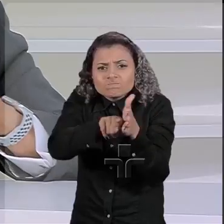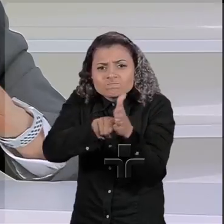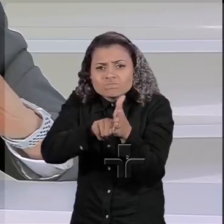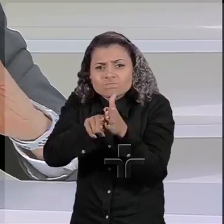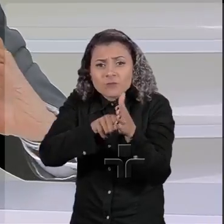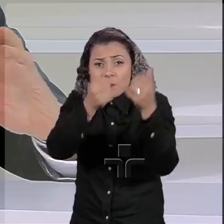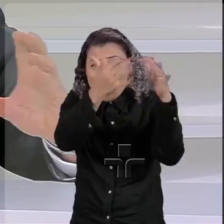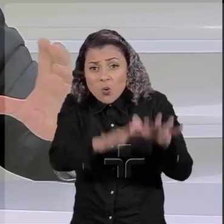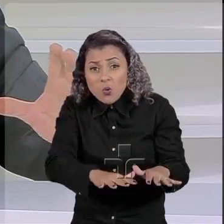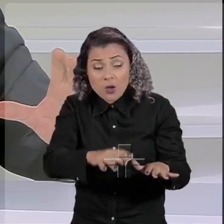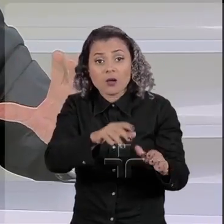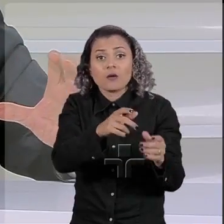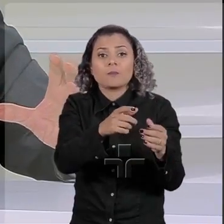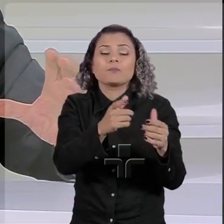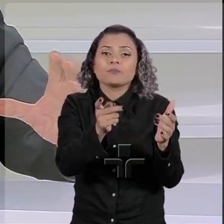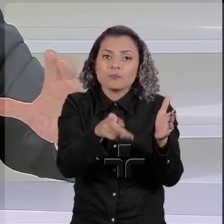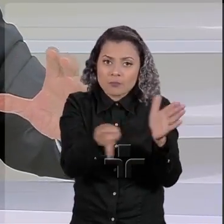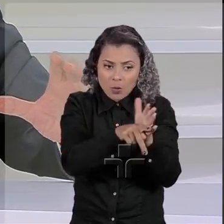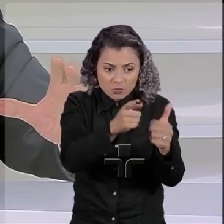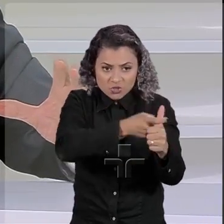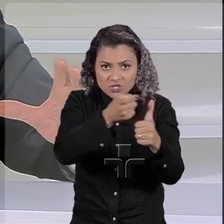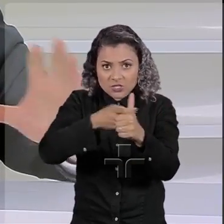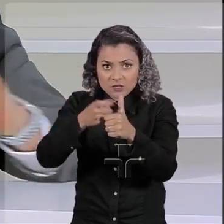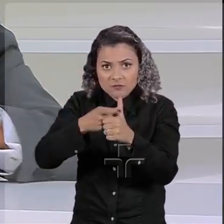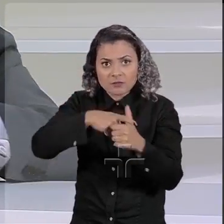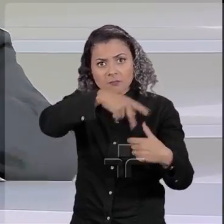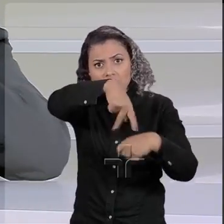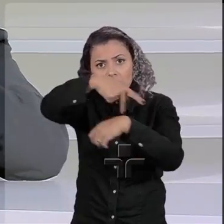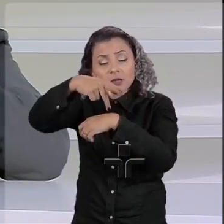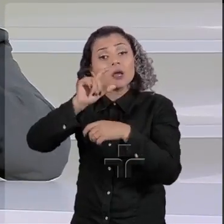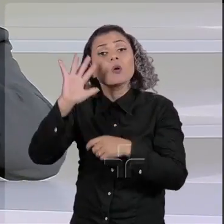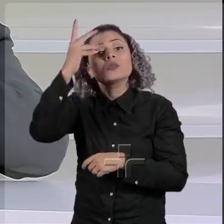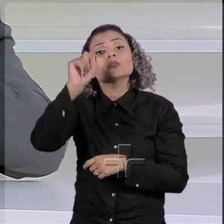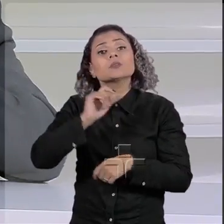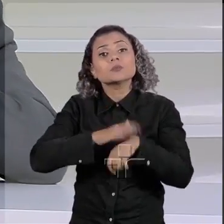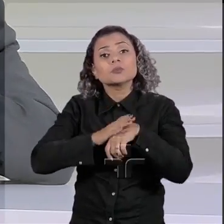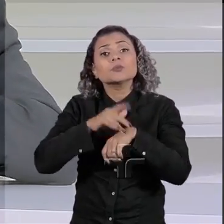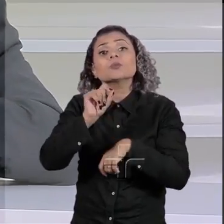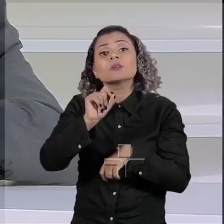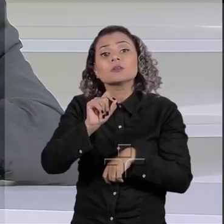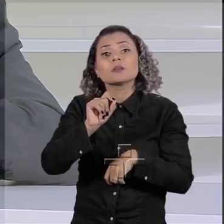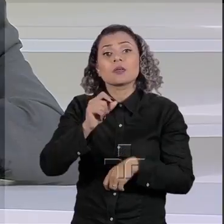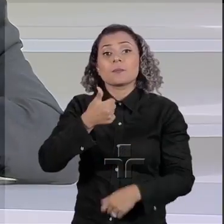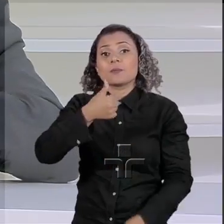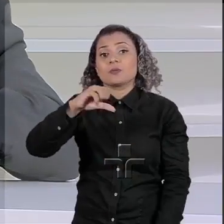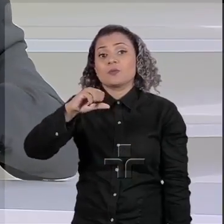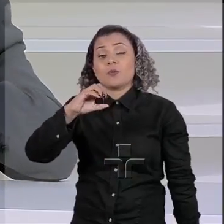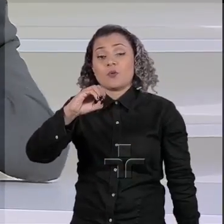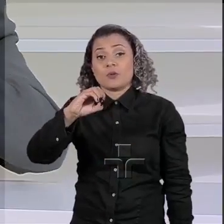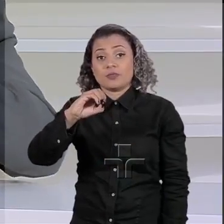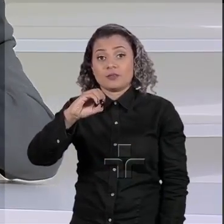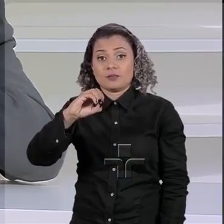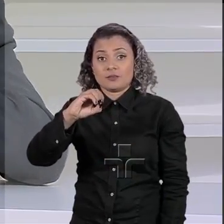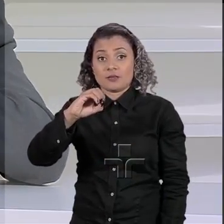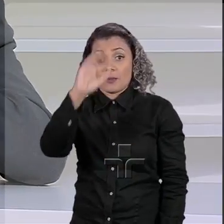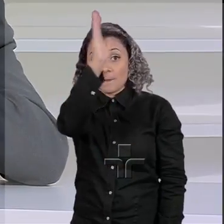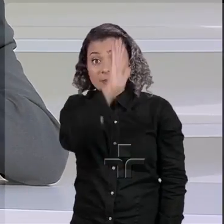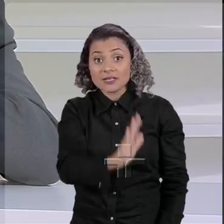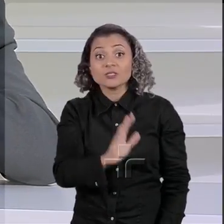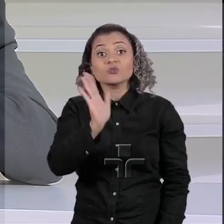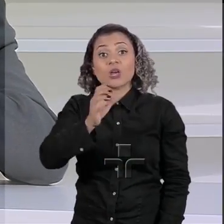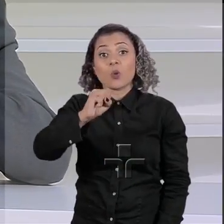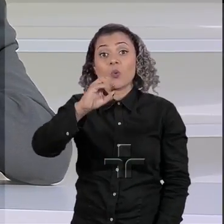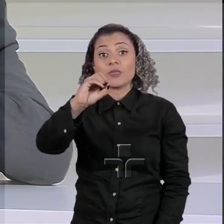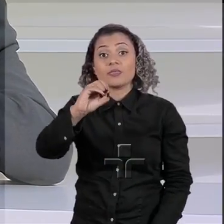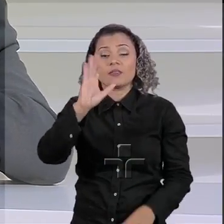em 800 anos de histórias que eles examinaram, aconteceram quando essa relação bateu em 80%. No Brasil já passou de 80%